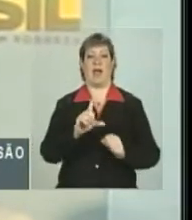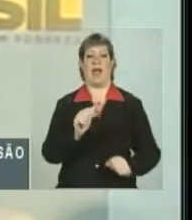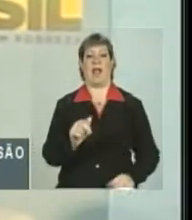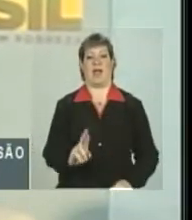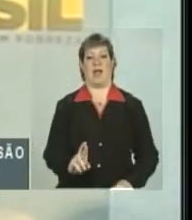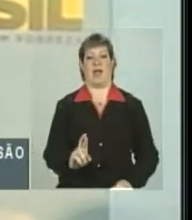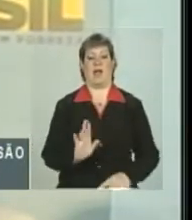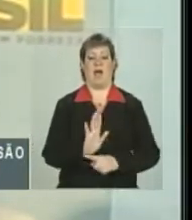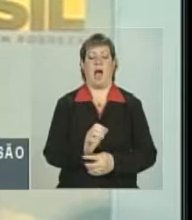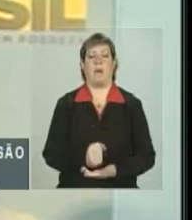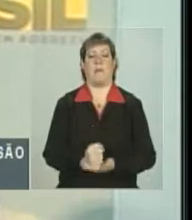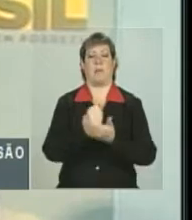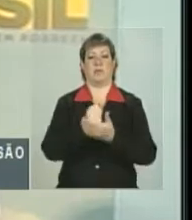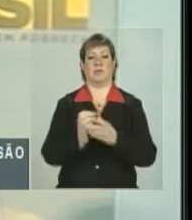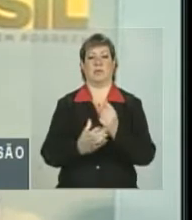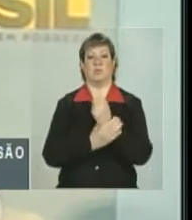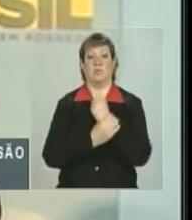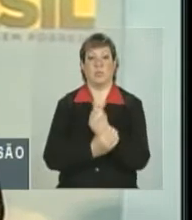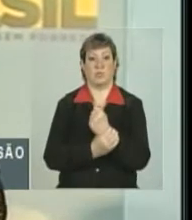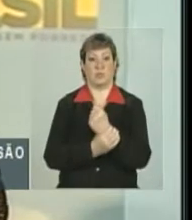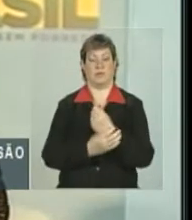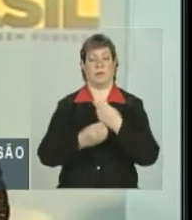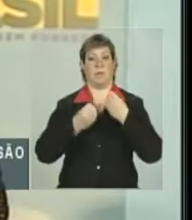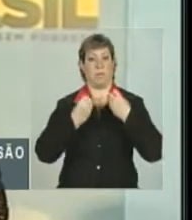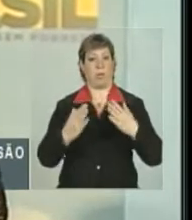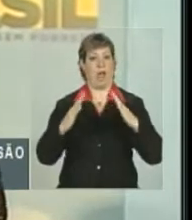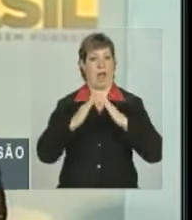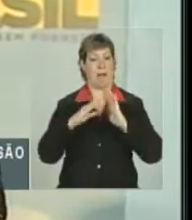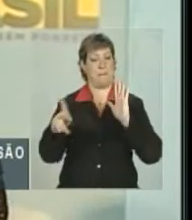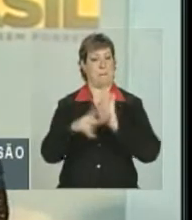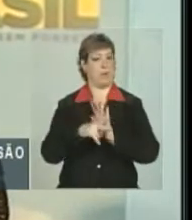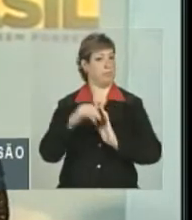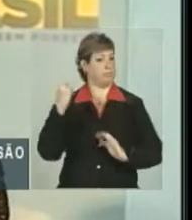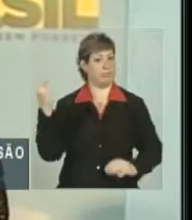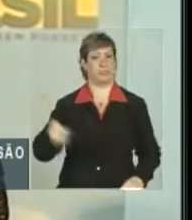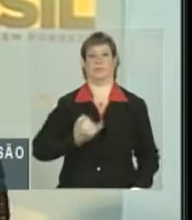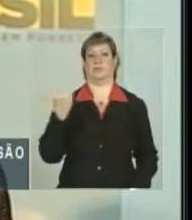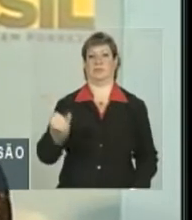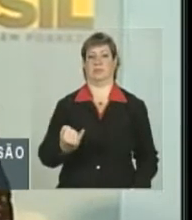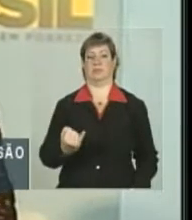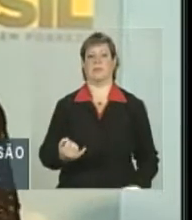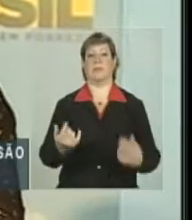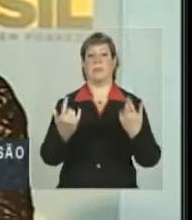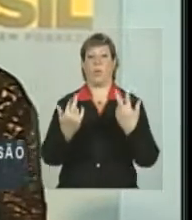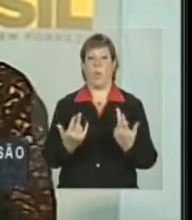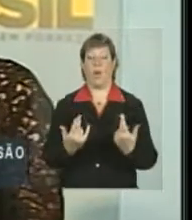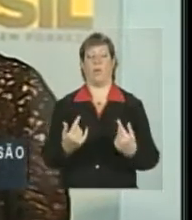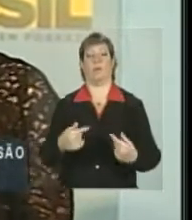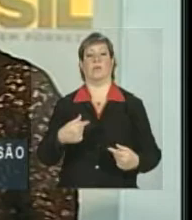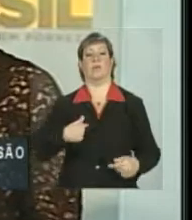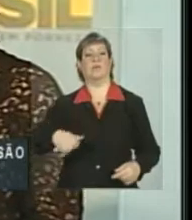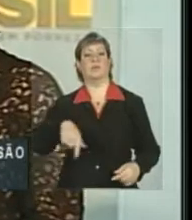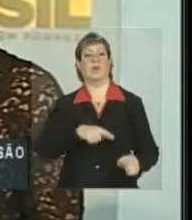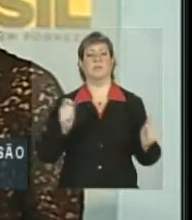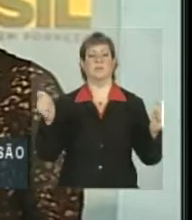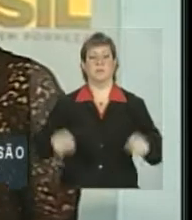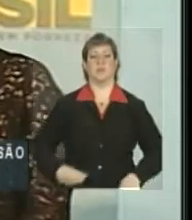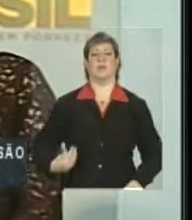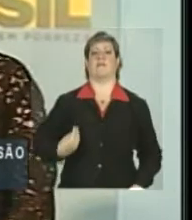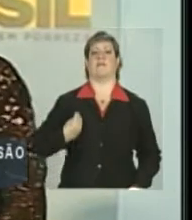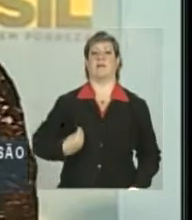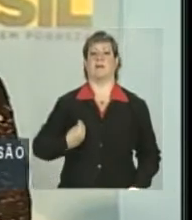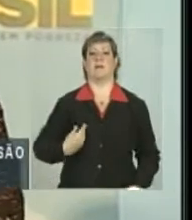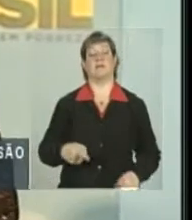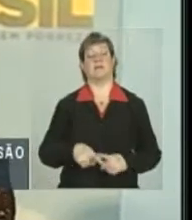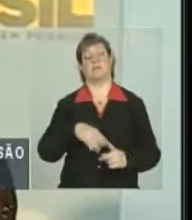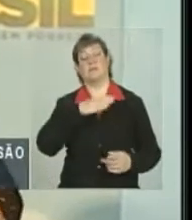a proteção. E, ao mesmo tempo, ela mostra a nossa capacidade de viver e de